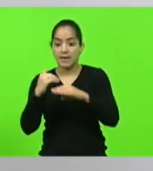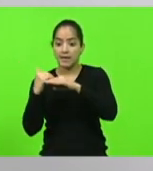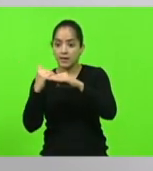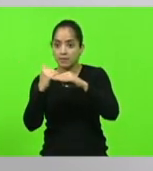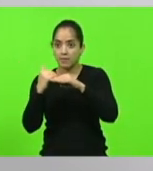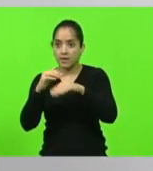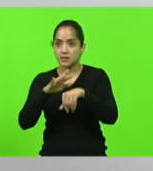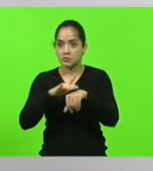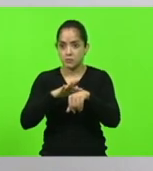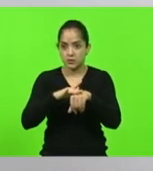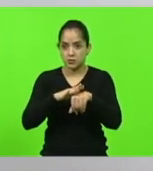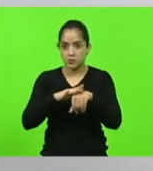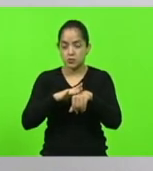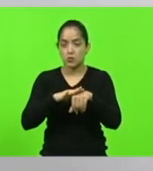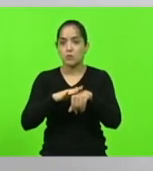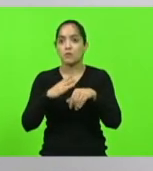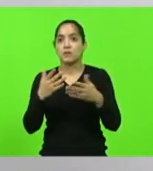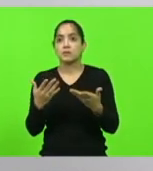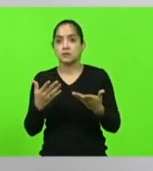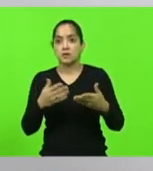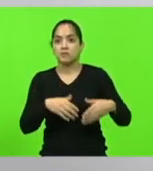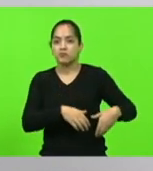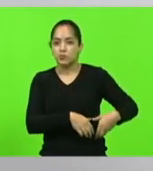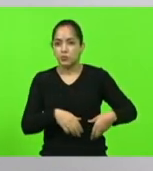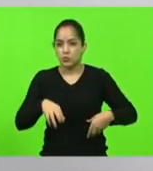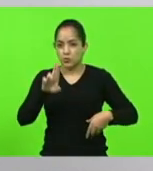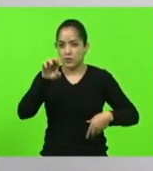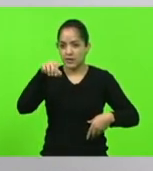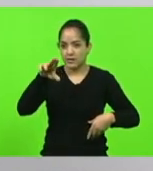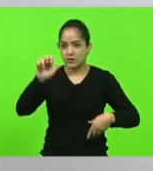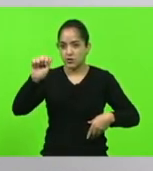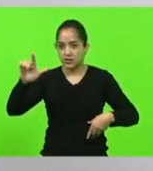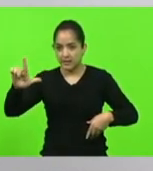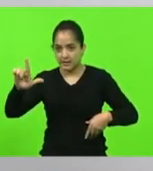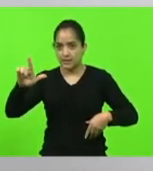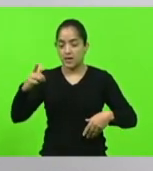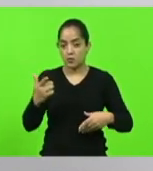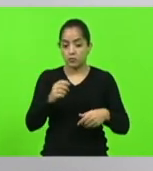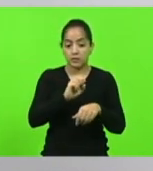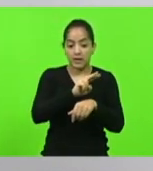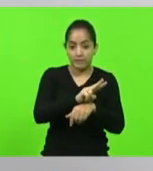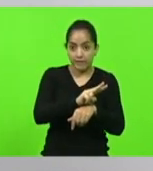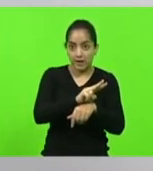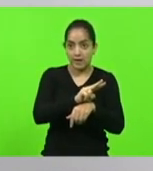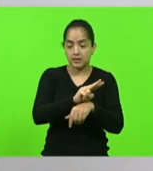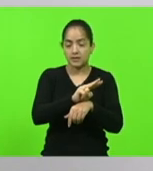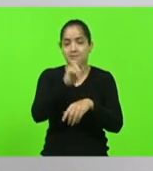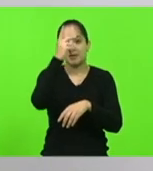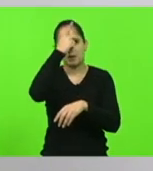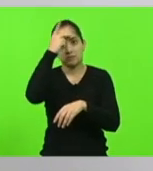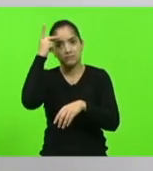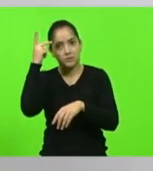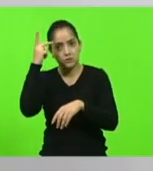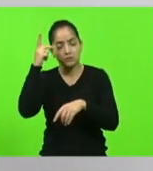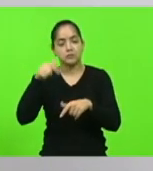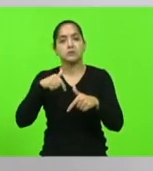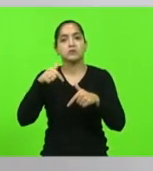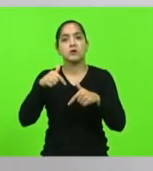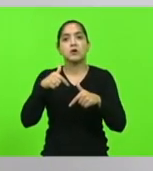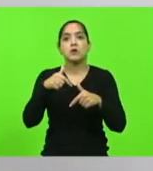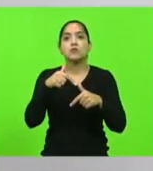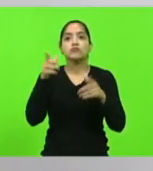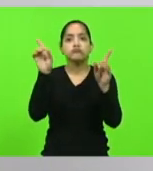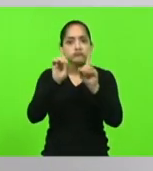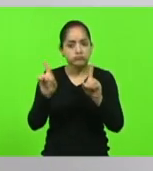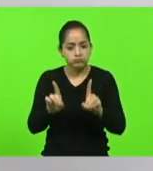as pessoas com deficiência para fins de acesso ao percentual legal de vagas destinadas às pessoas com deficiência no